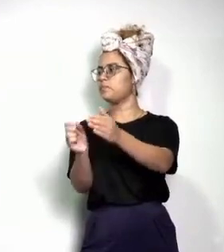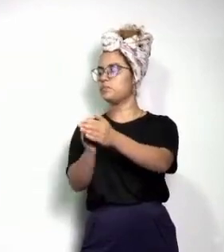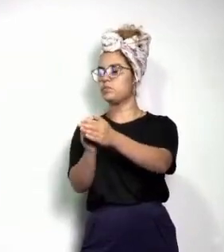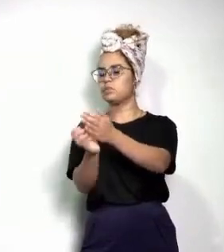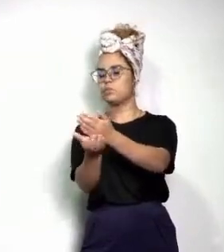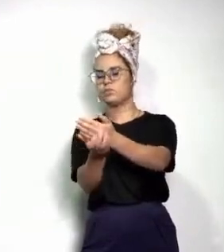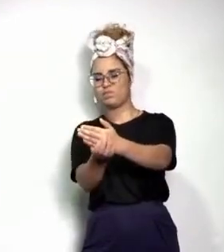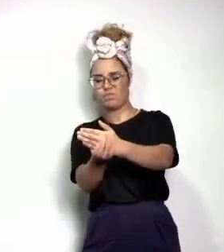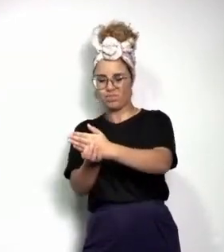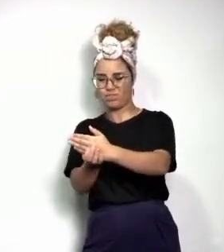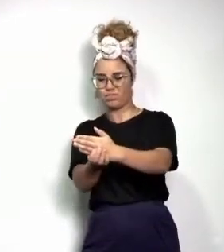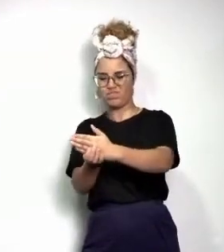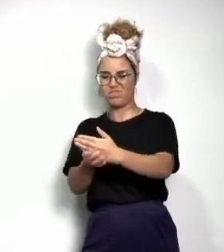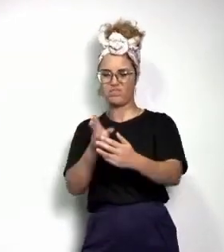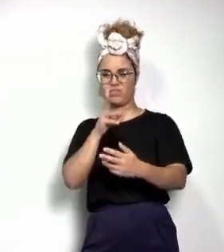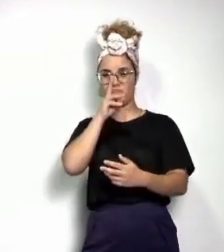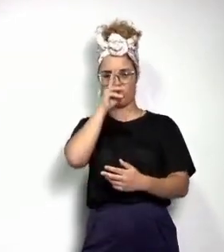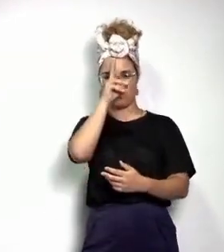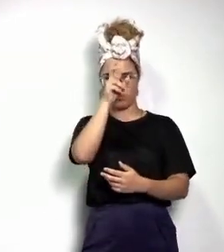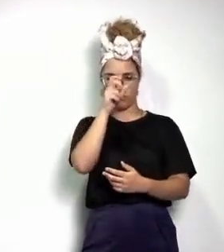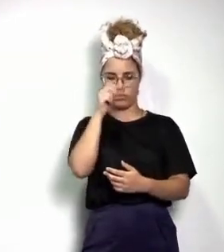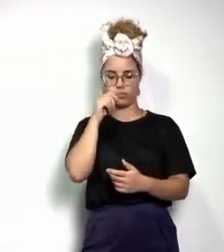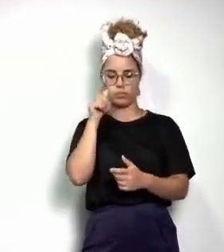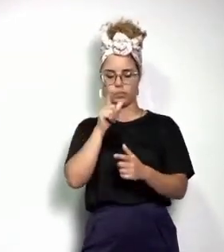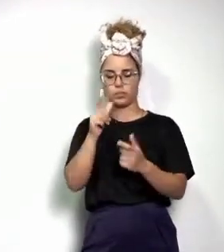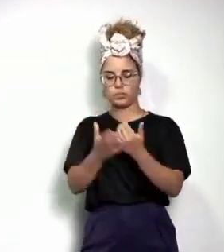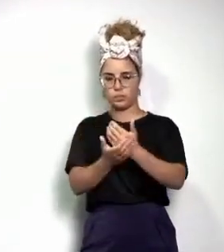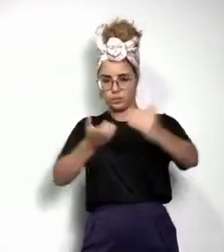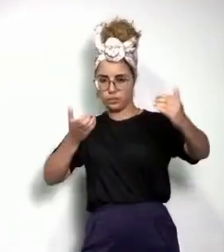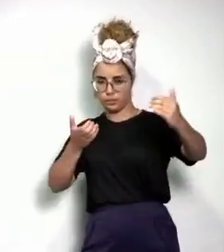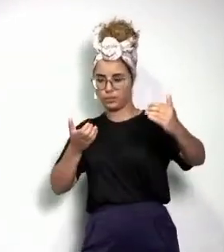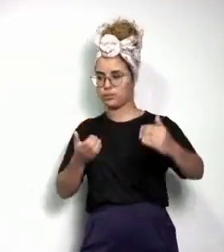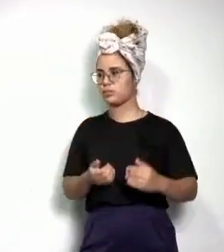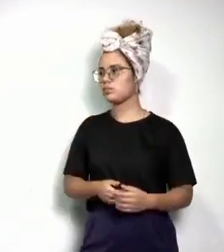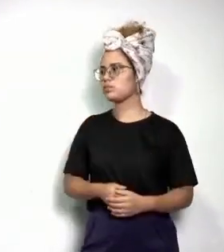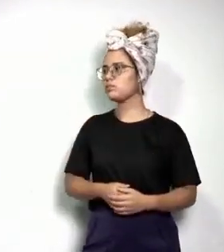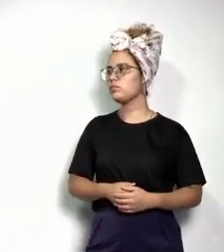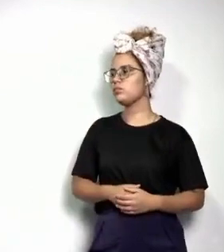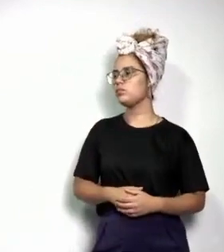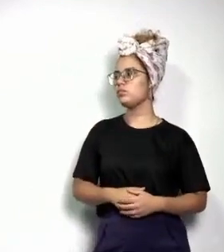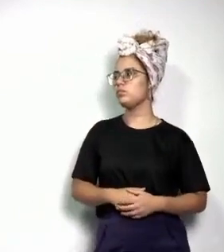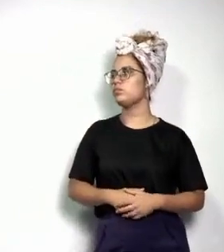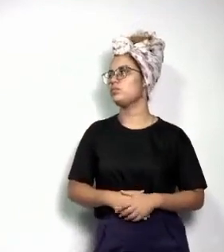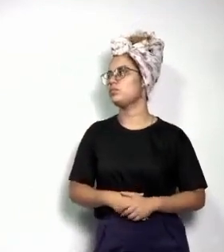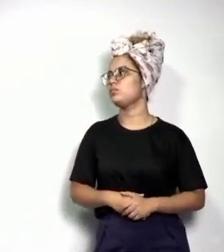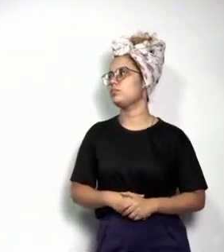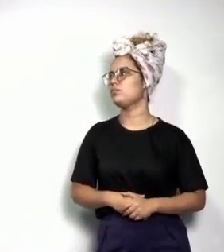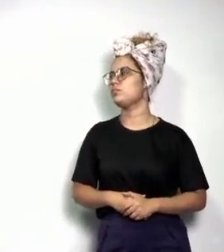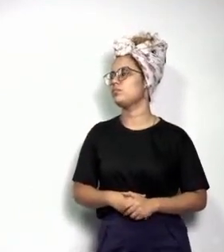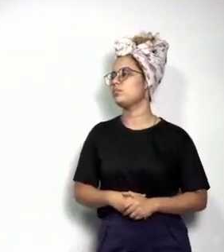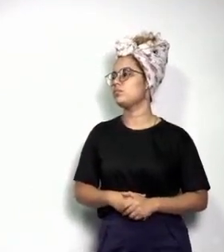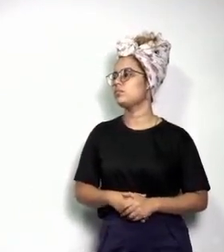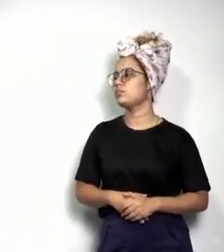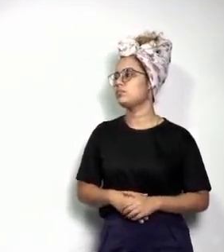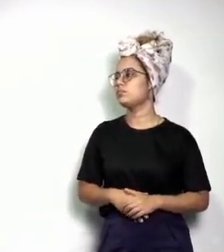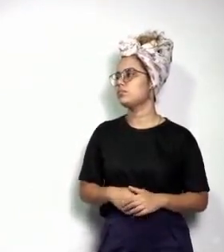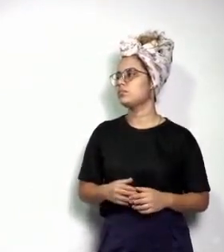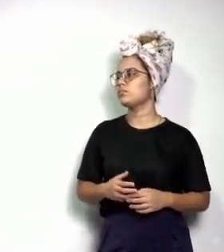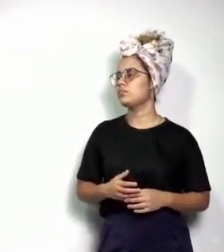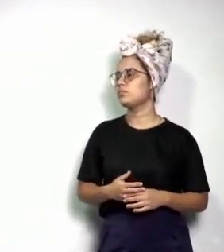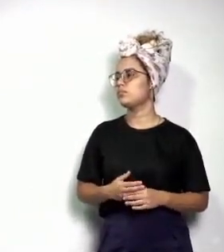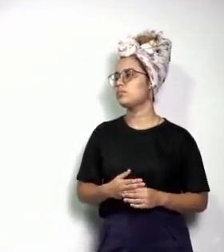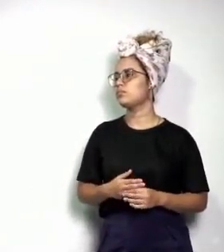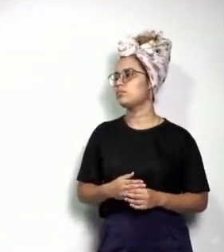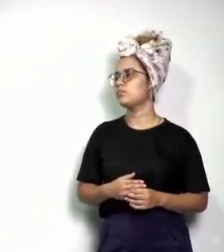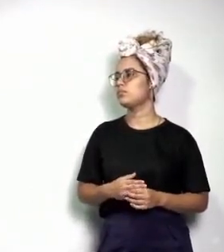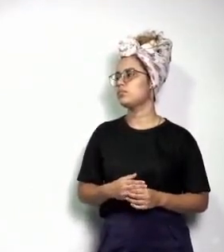longarina para conseguir trazer ele para frente. Exatamente, daquele jeito era perfeito. E aqui também, com a mão,